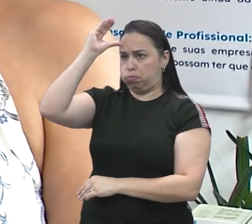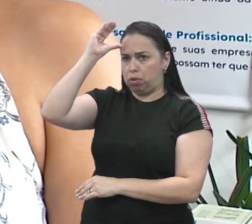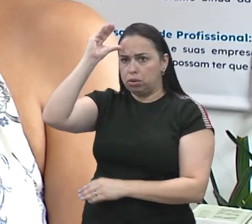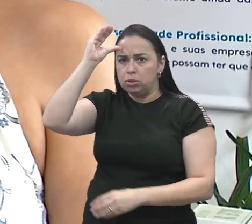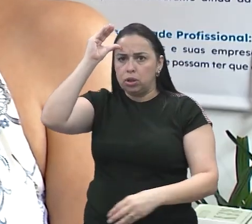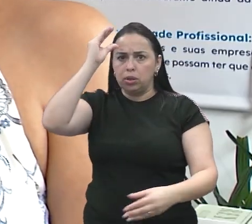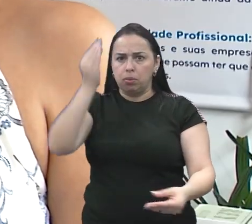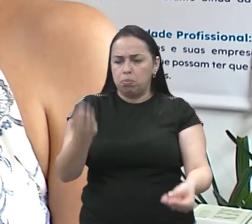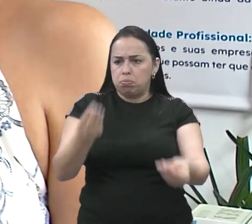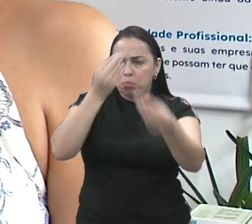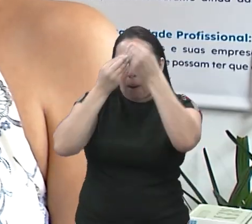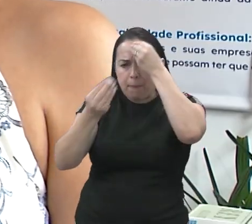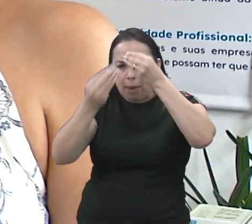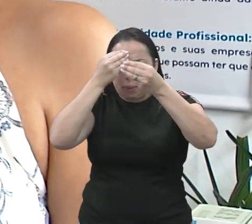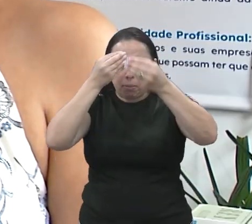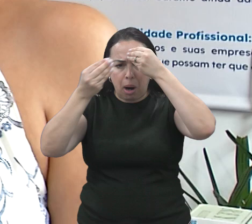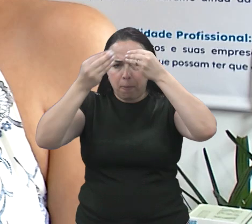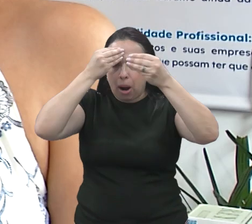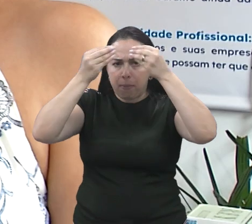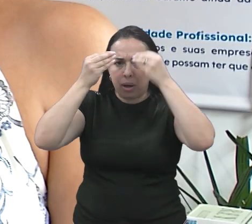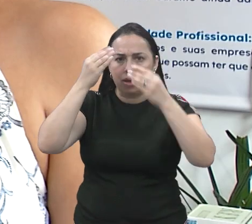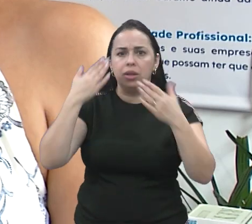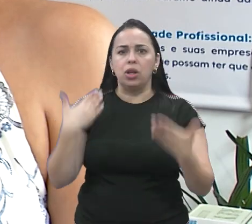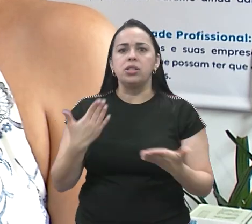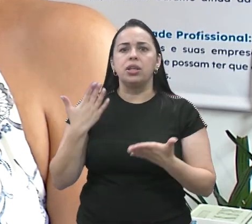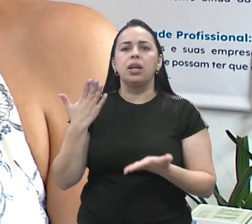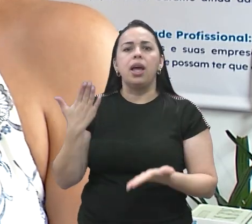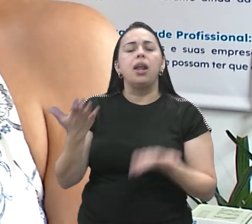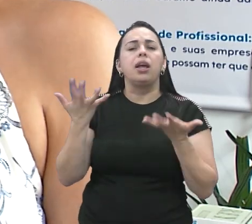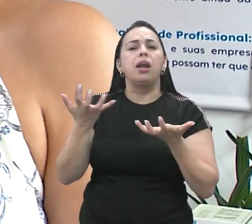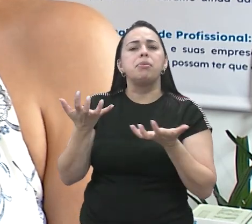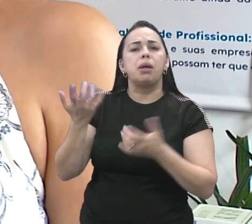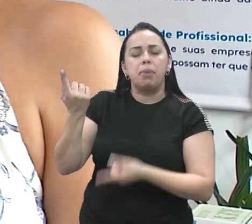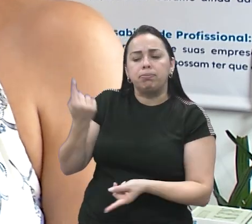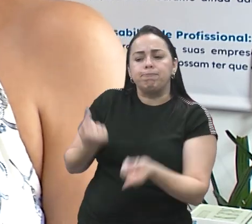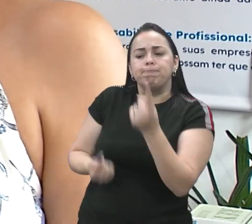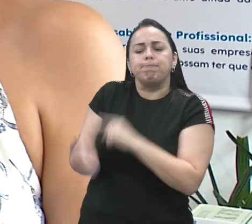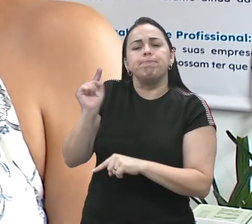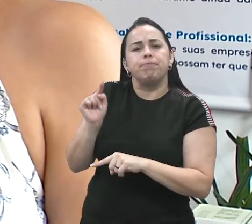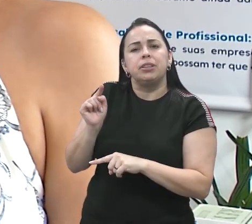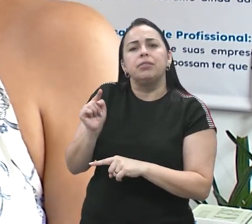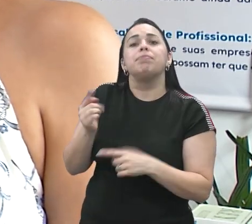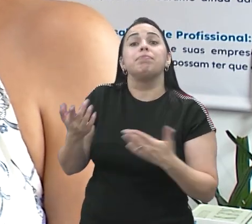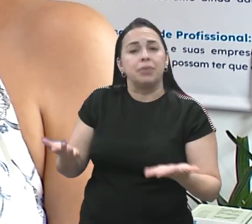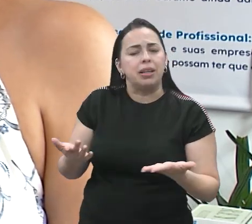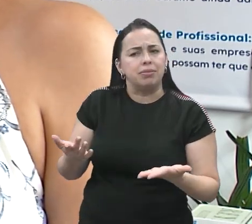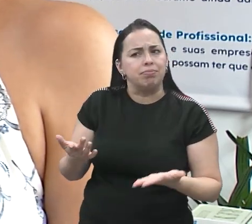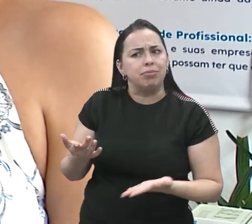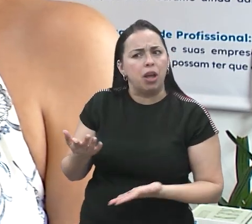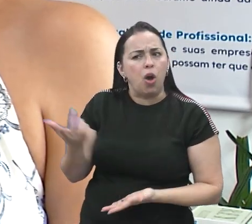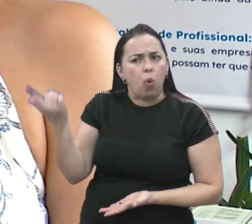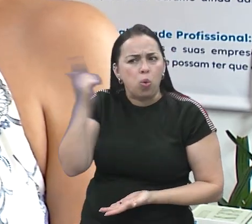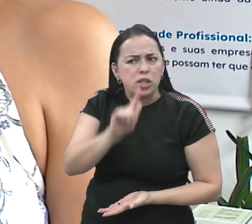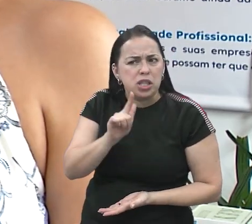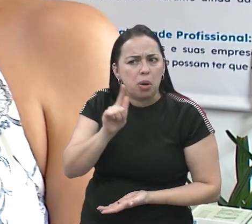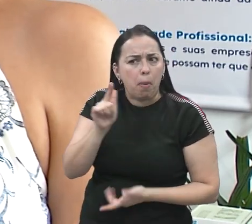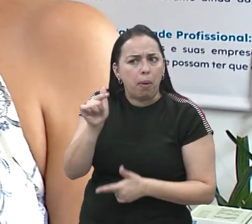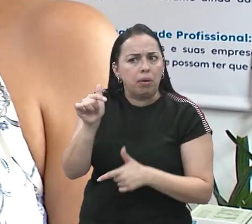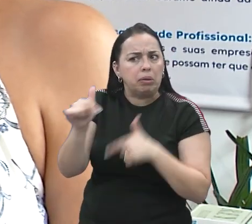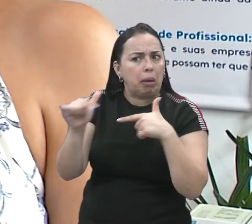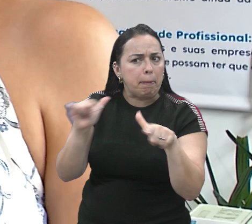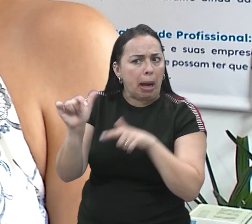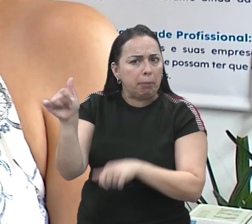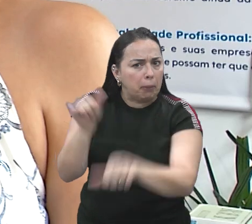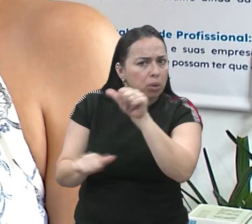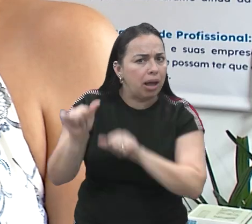os conhecimentos, né? A gente tem aquela questão de saber do nosso potencial mesmo. E aí? Será que eu consigo